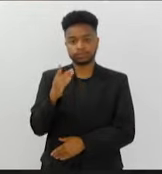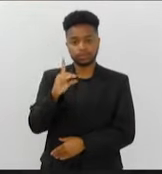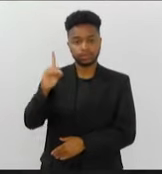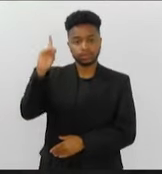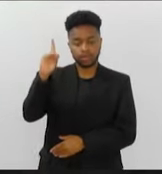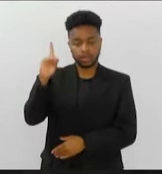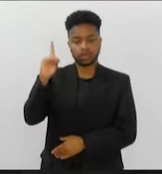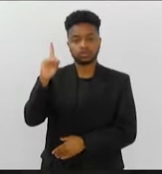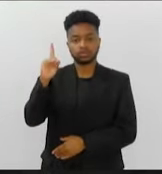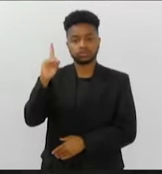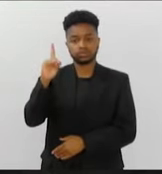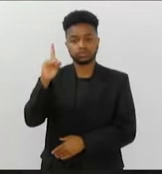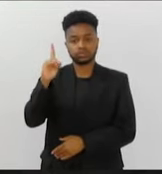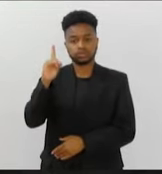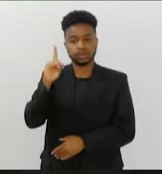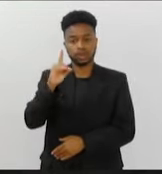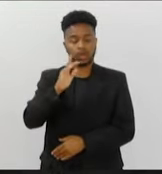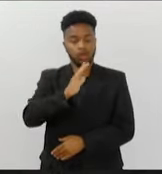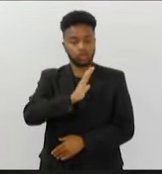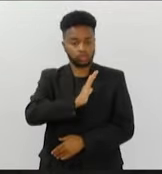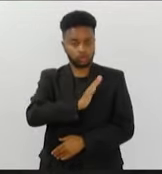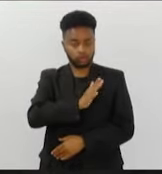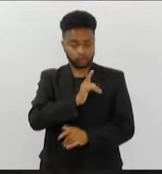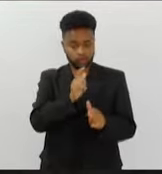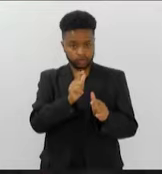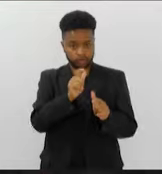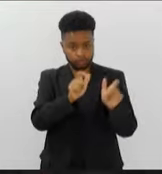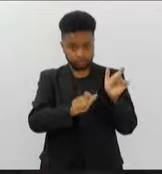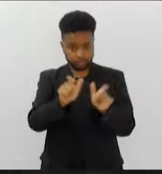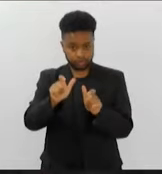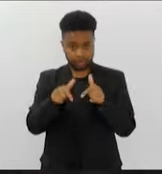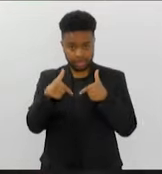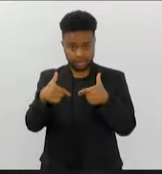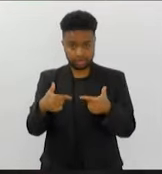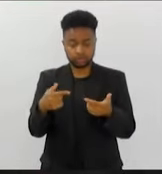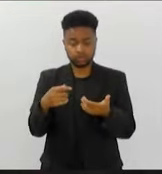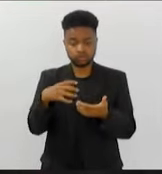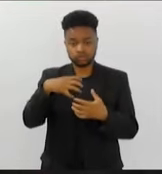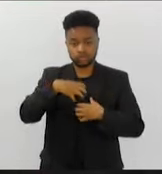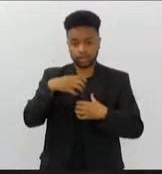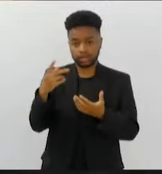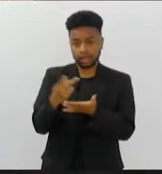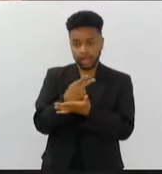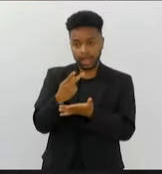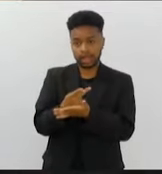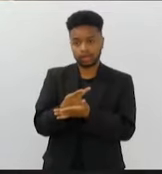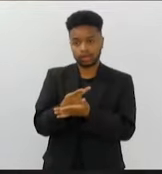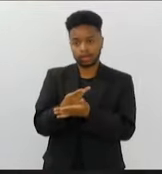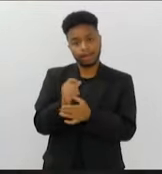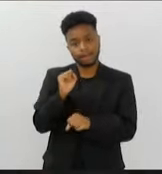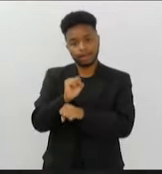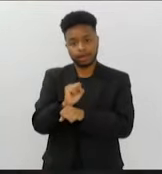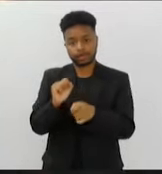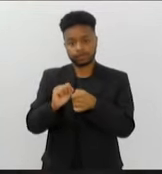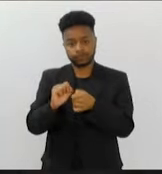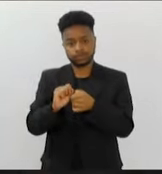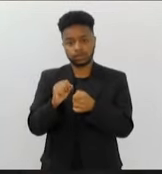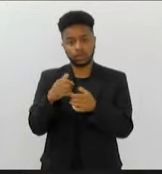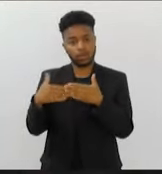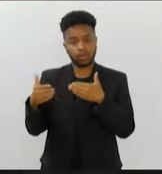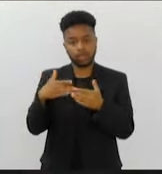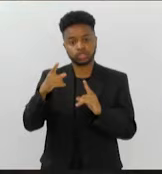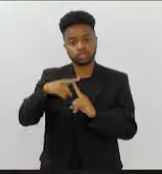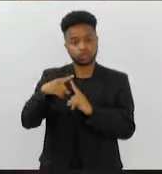no coração dessas pessoas que agem de forma incorreta, ilegal, que não se faça mais esse tipo, nenhum tipo